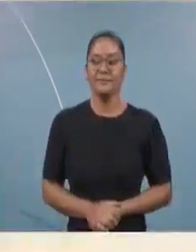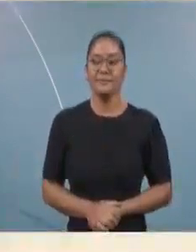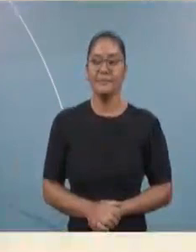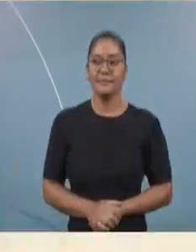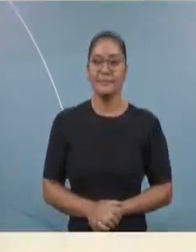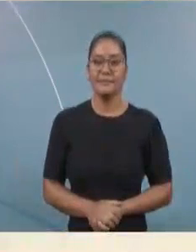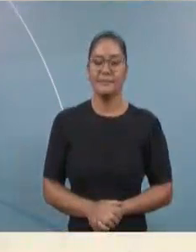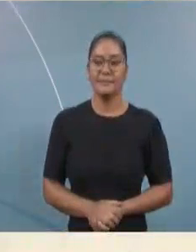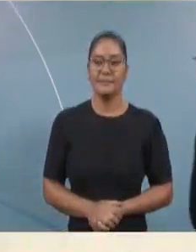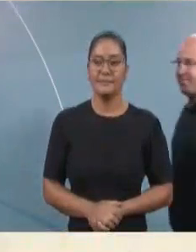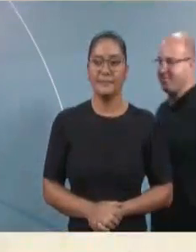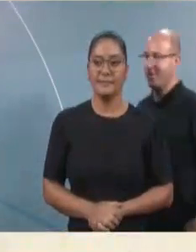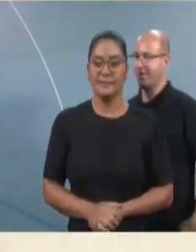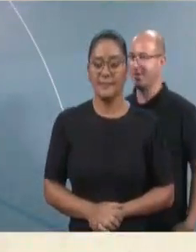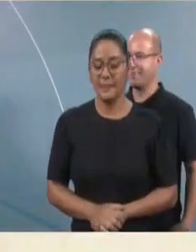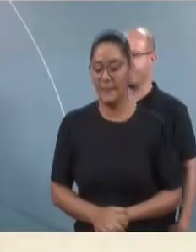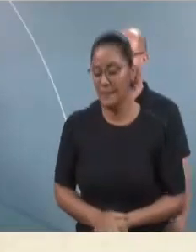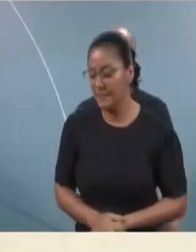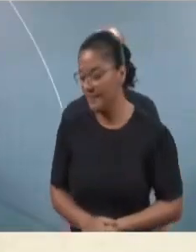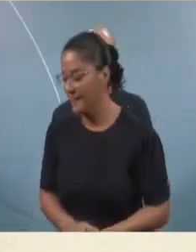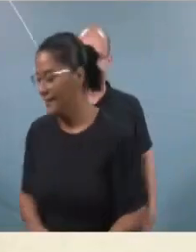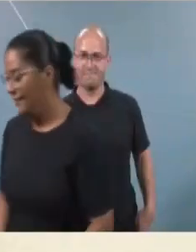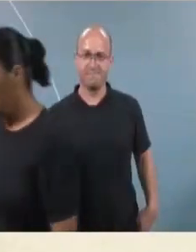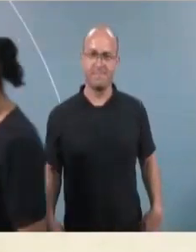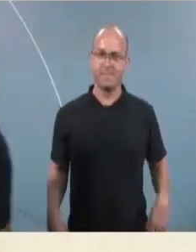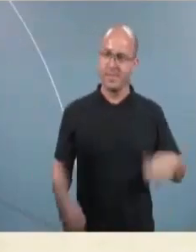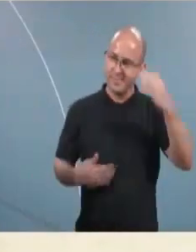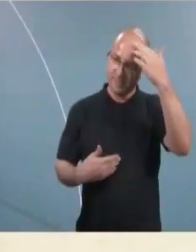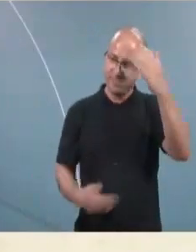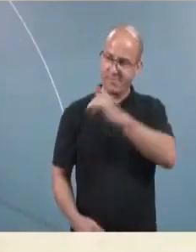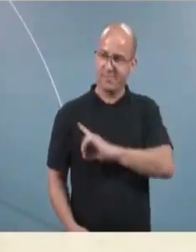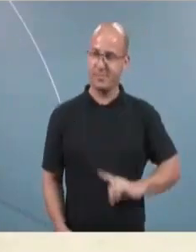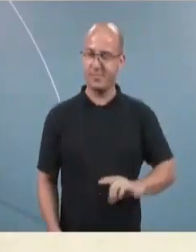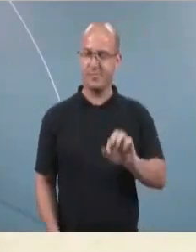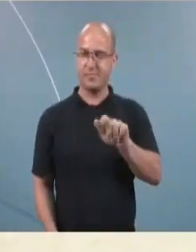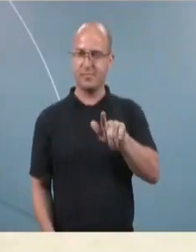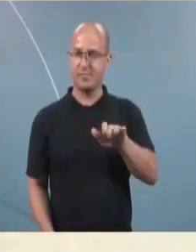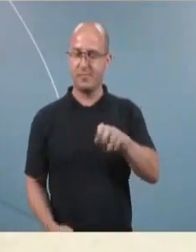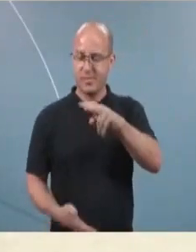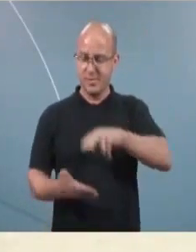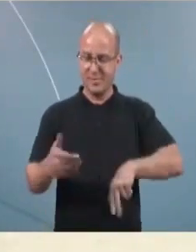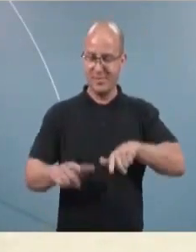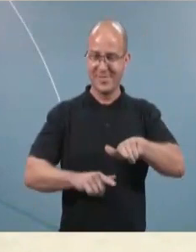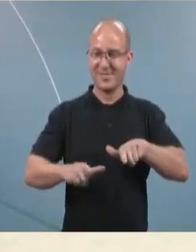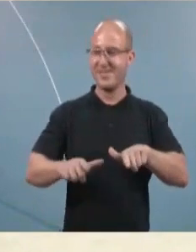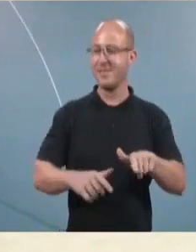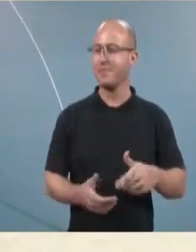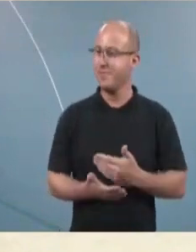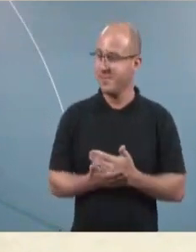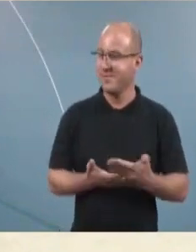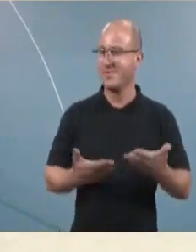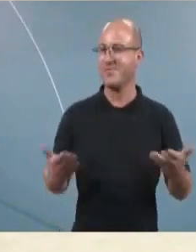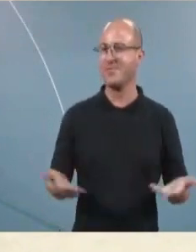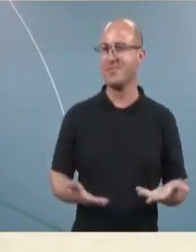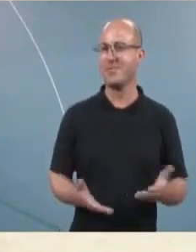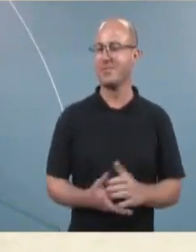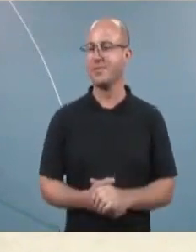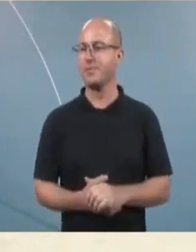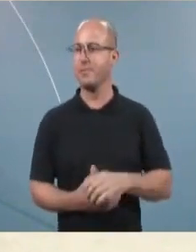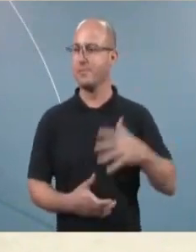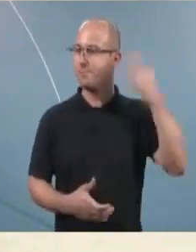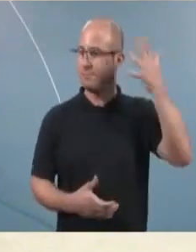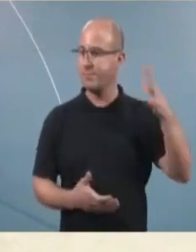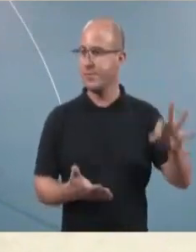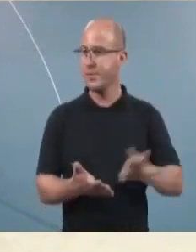presidente agradecer o deputado galen tor qu pela leitura do expediente passamos agora aos